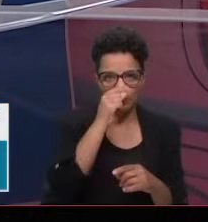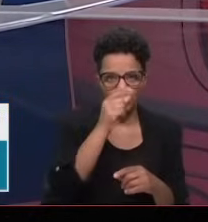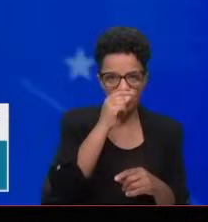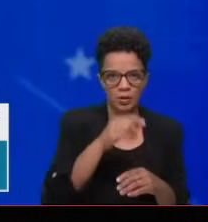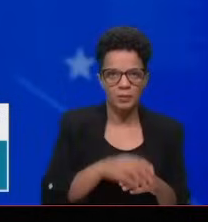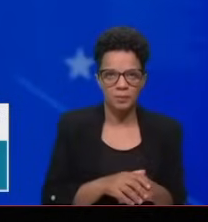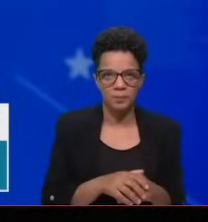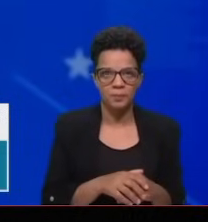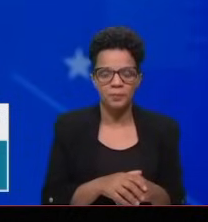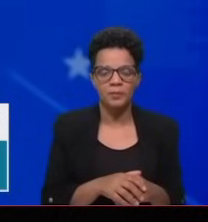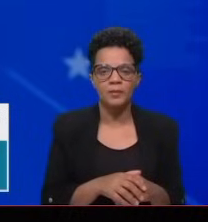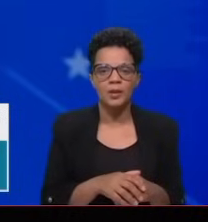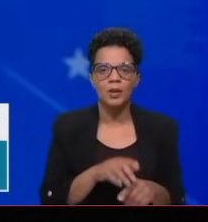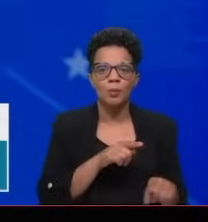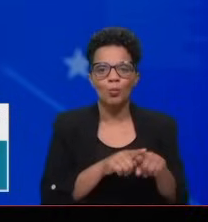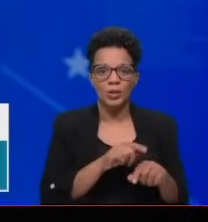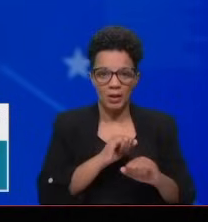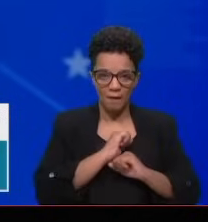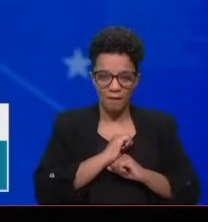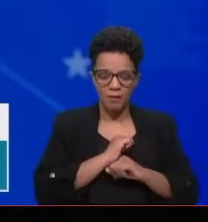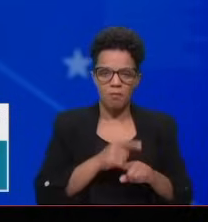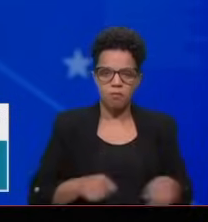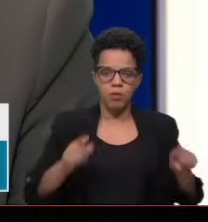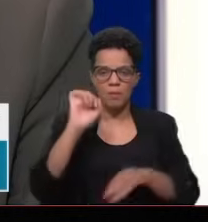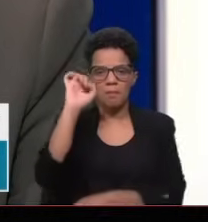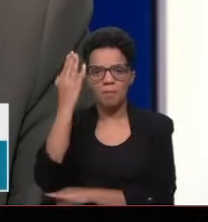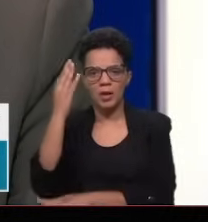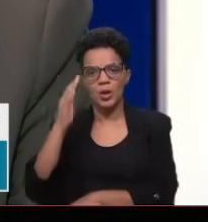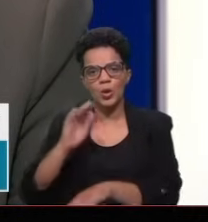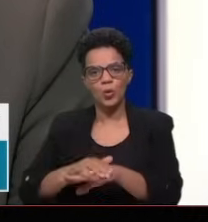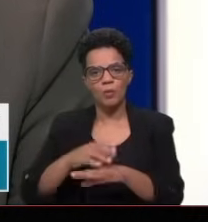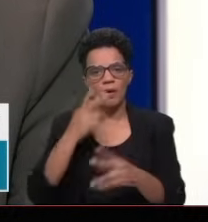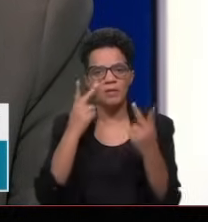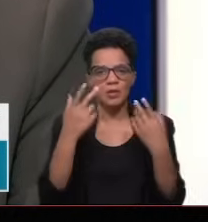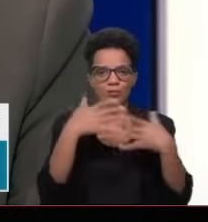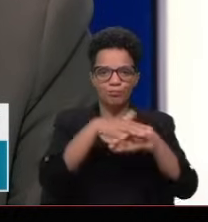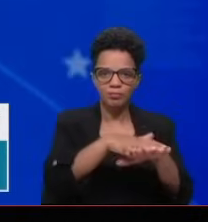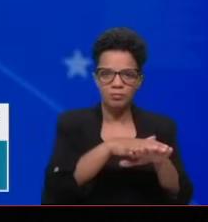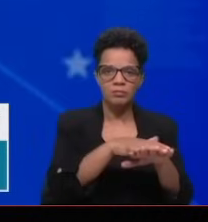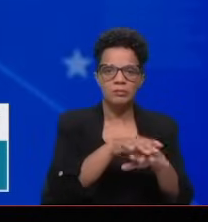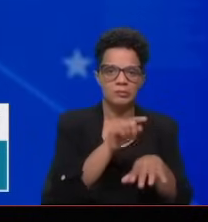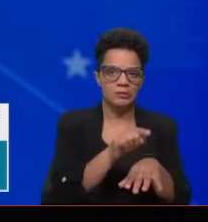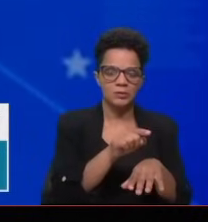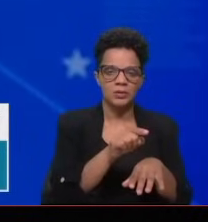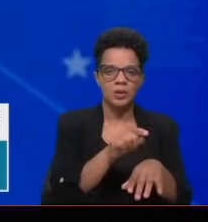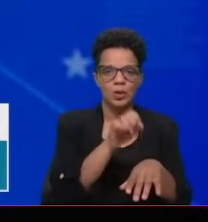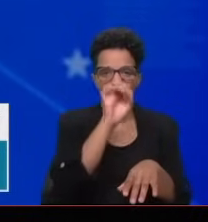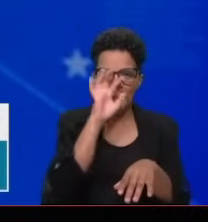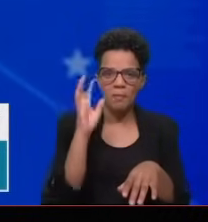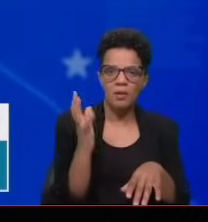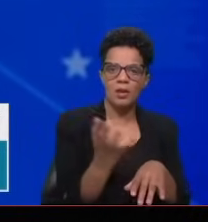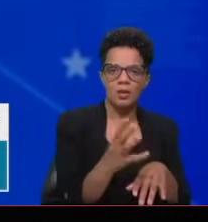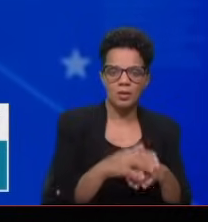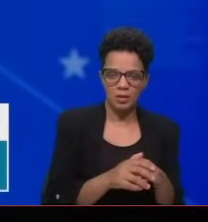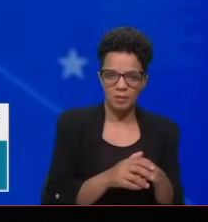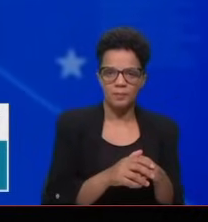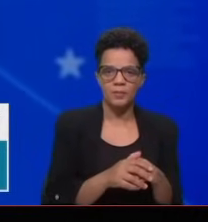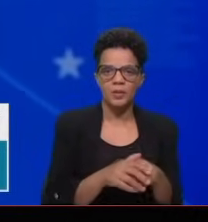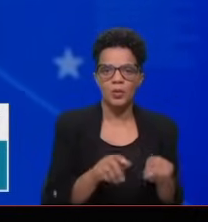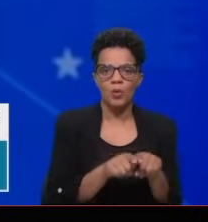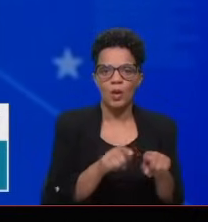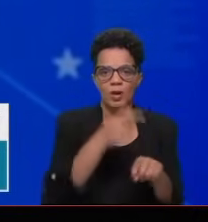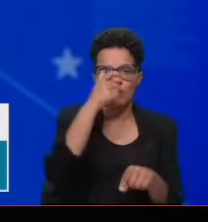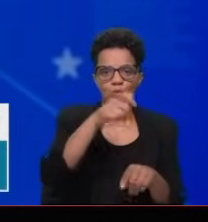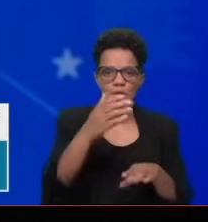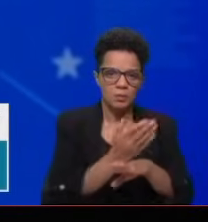é o nosso tipo de políticas que difere muito do Pan esta visão mais integrada e sistémica de do ambientalismo em que não podemos separar as pessoas não